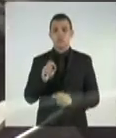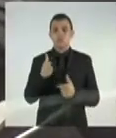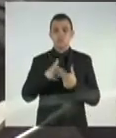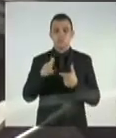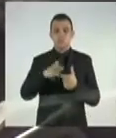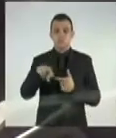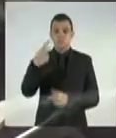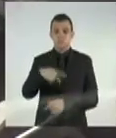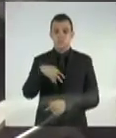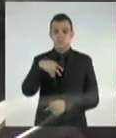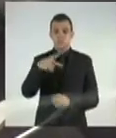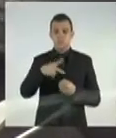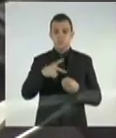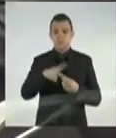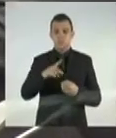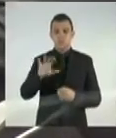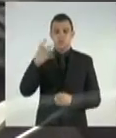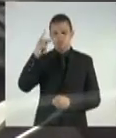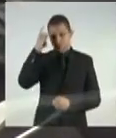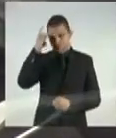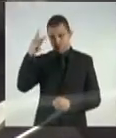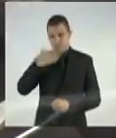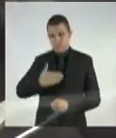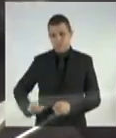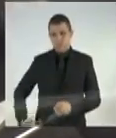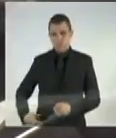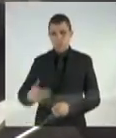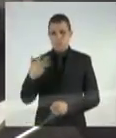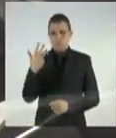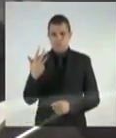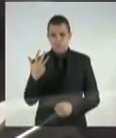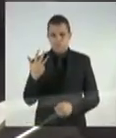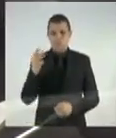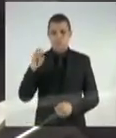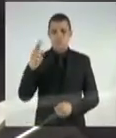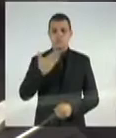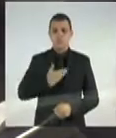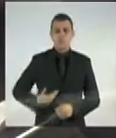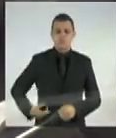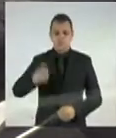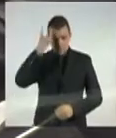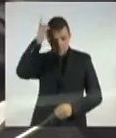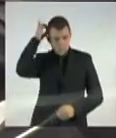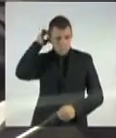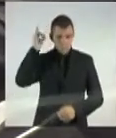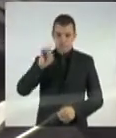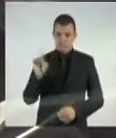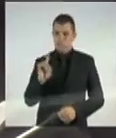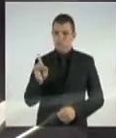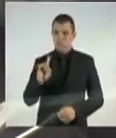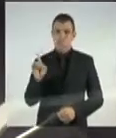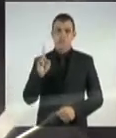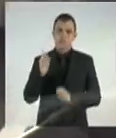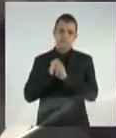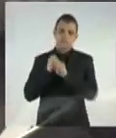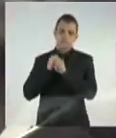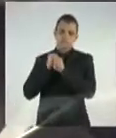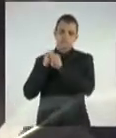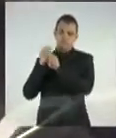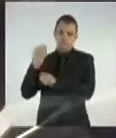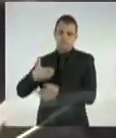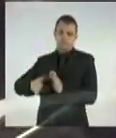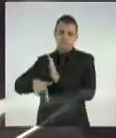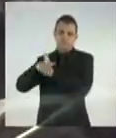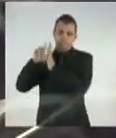no governo Lula, não aconteceu no governo da Dilma, ele já vem acontecendo há anos e anos anteriores. Foi citado até que